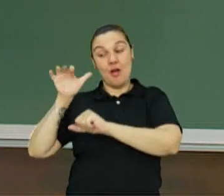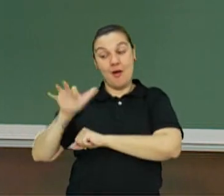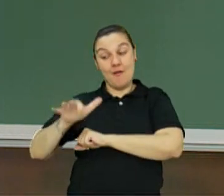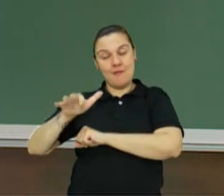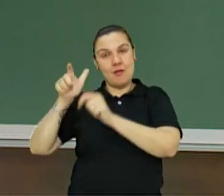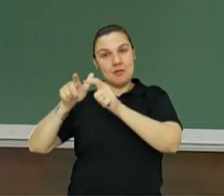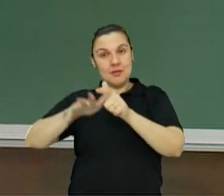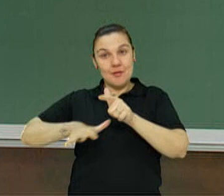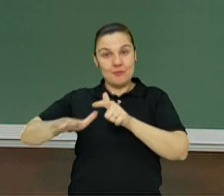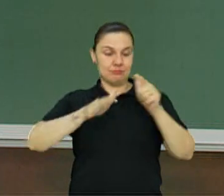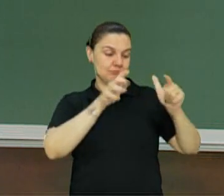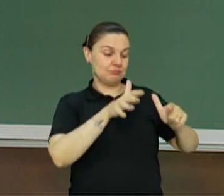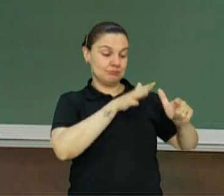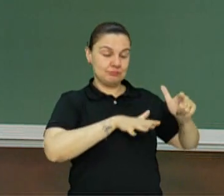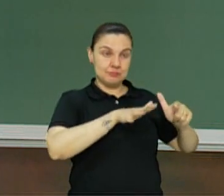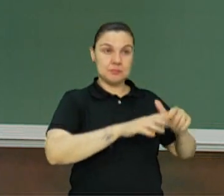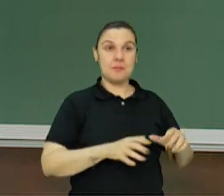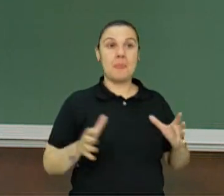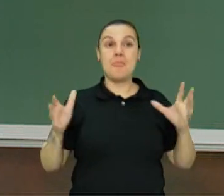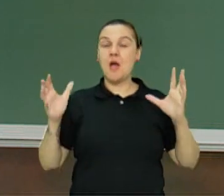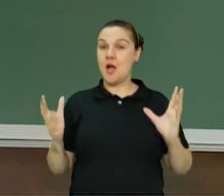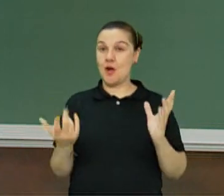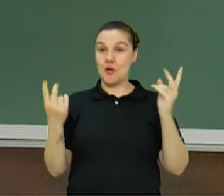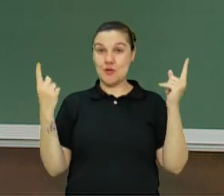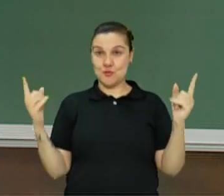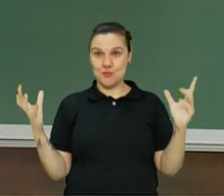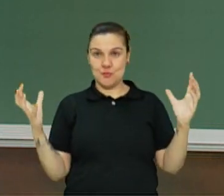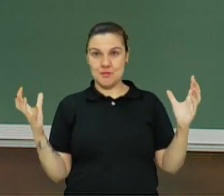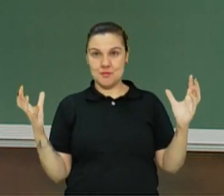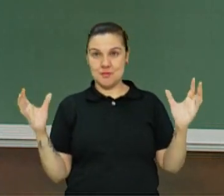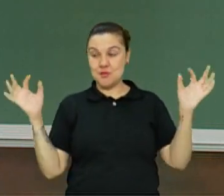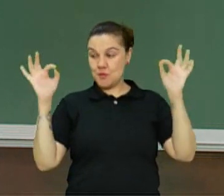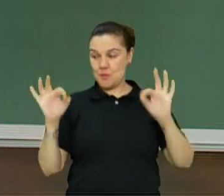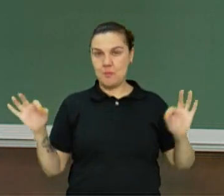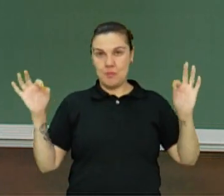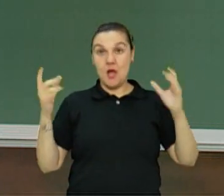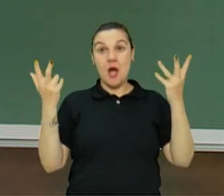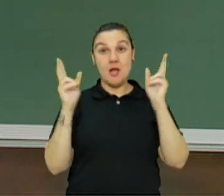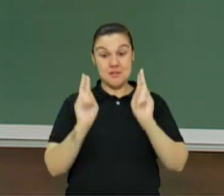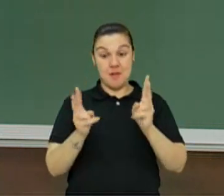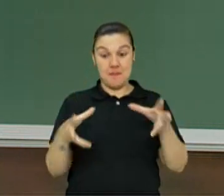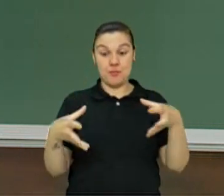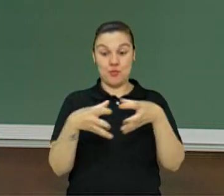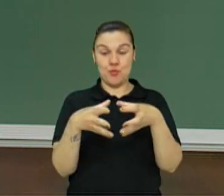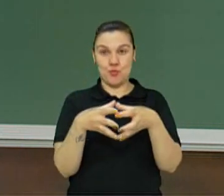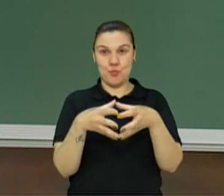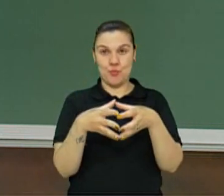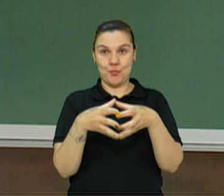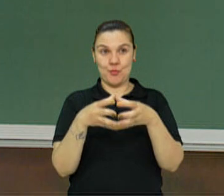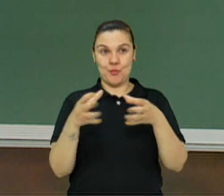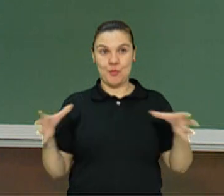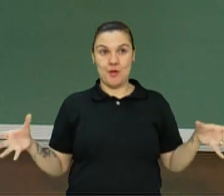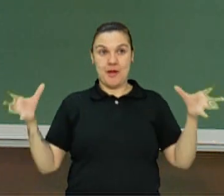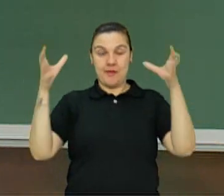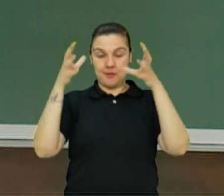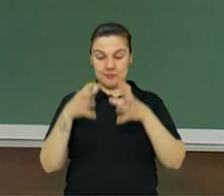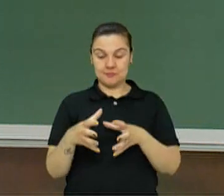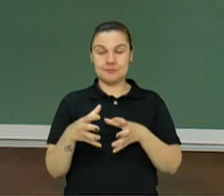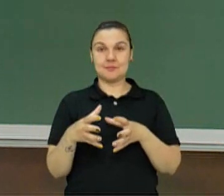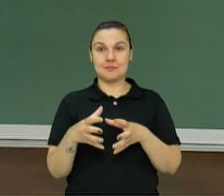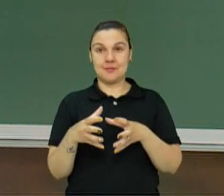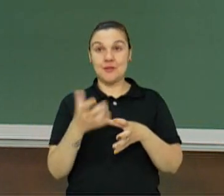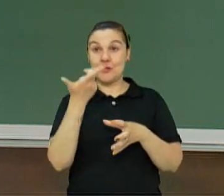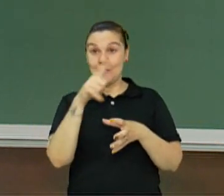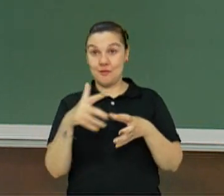influência do ambiente. Quando nós pegamos essas moscas, que antigamente eram do mesmo grupo, e colocamos no mesmo ambiente,